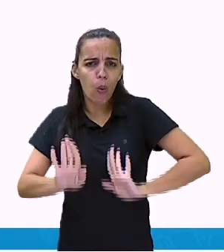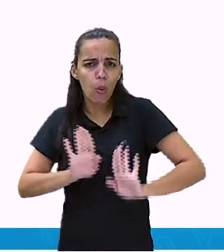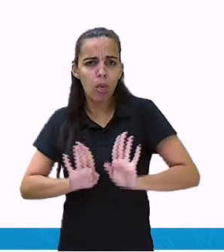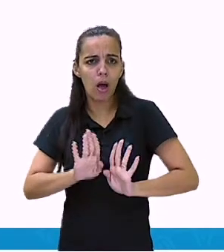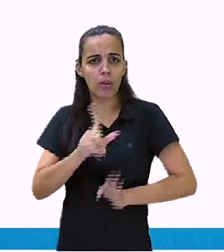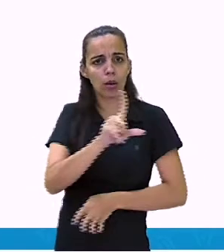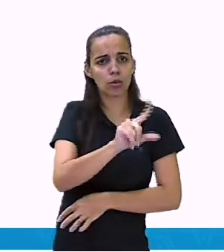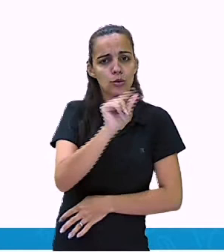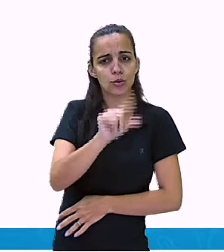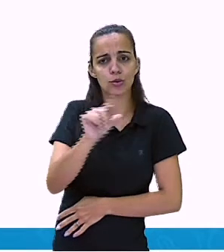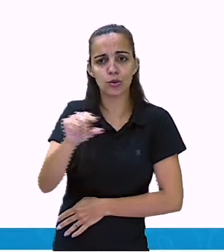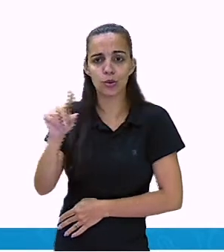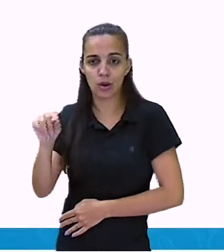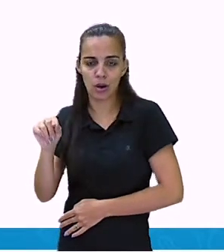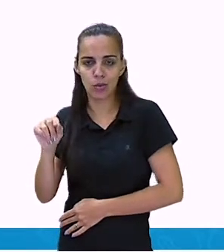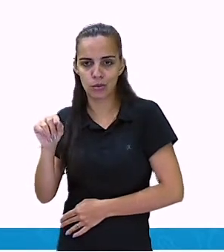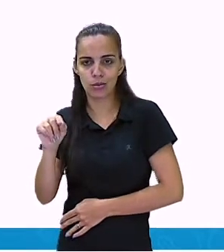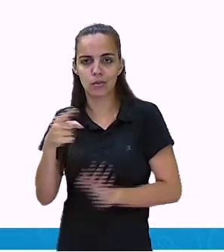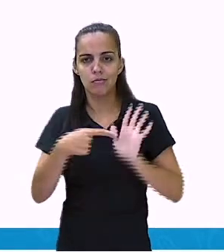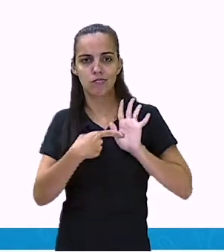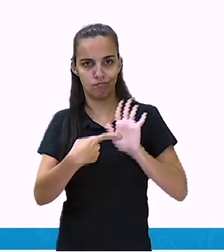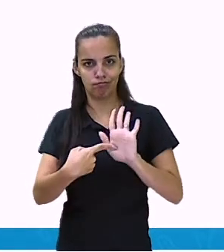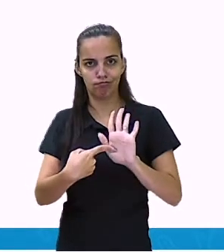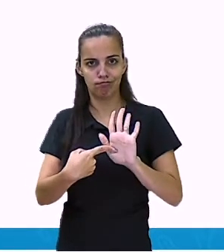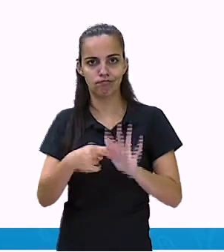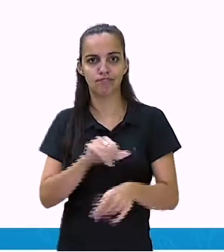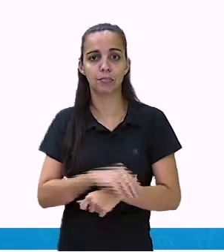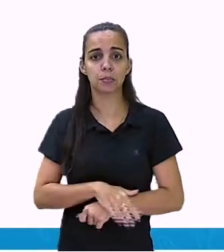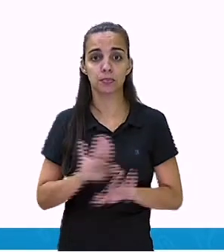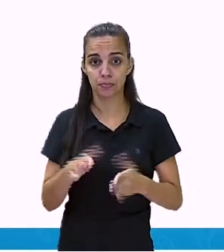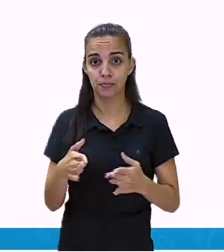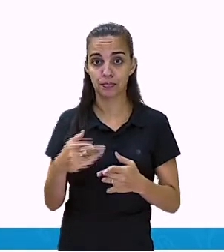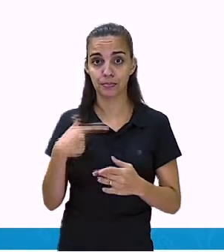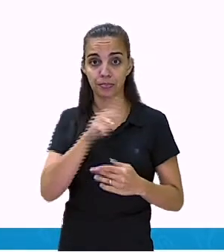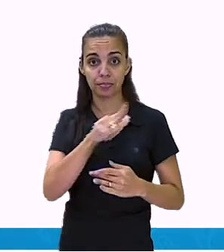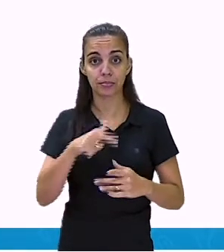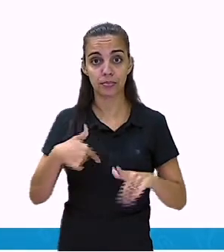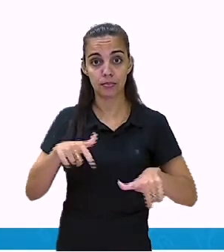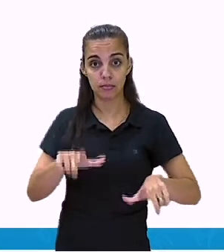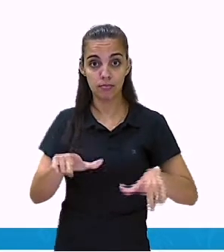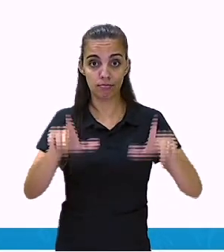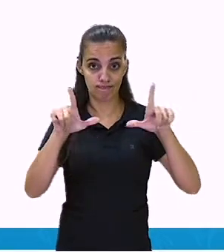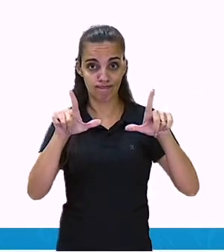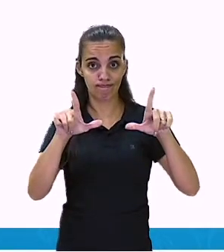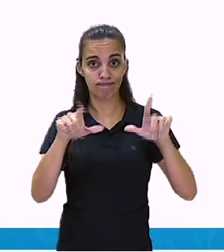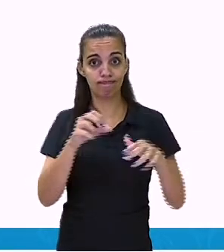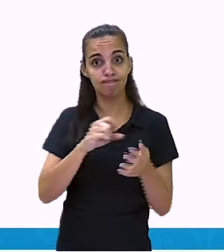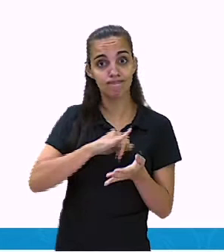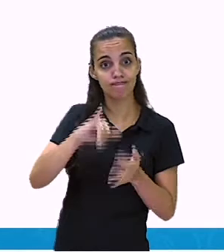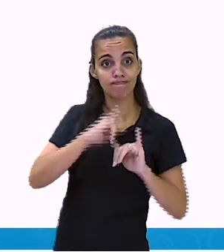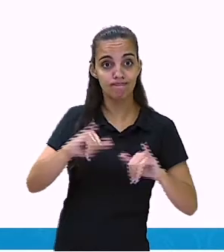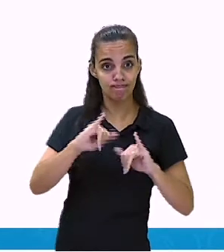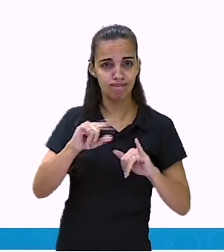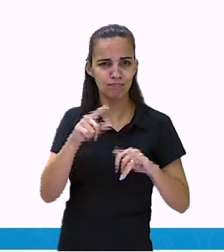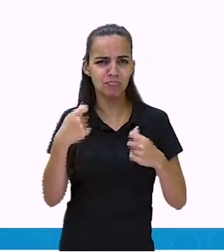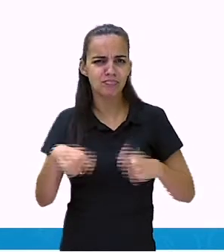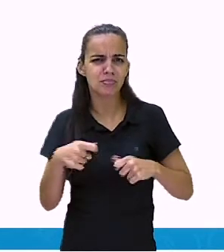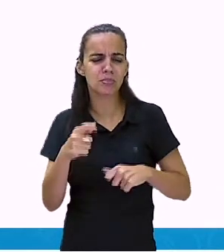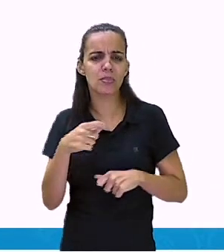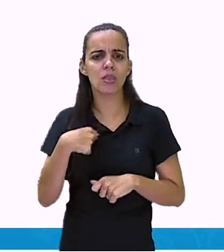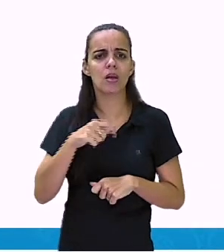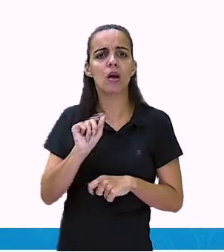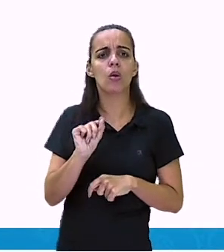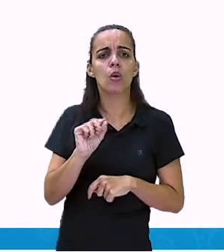na escolha dos conteúdos exibidos. O fato de a emissora ser praticamente